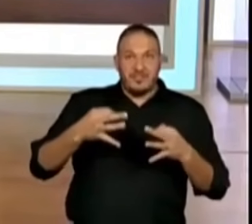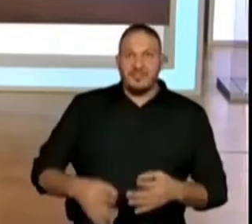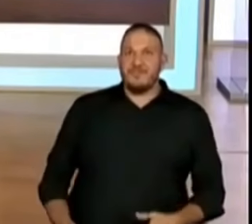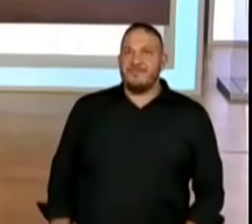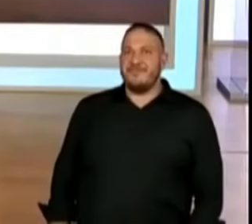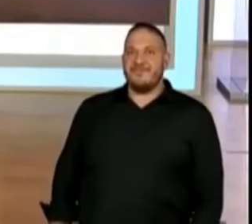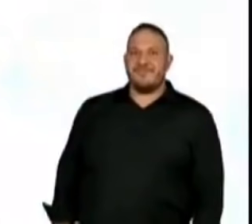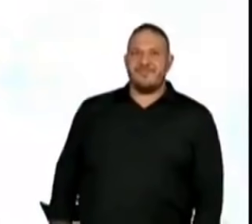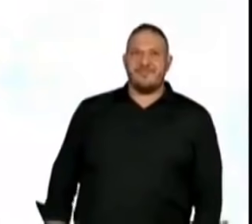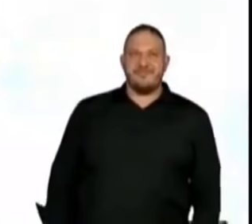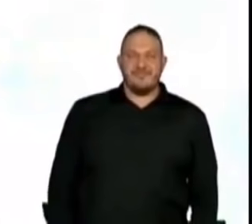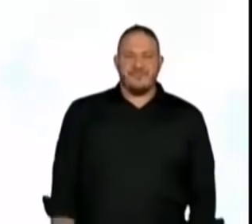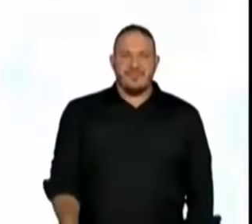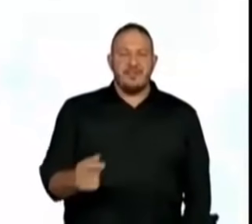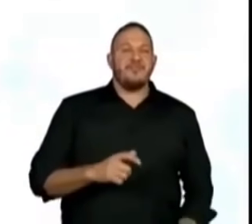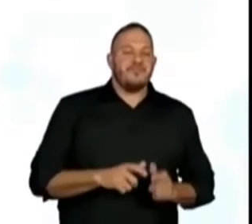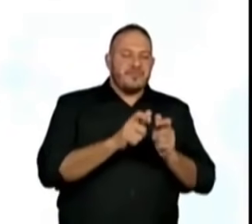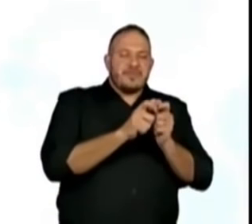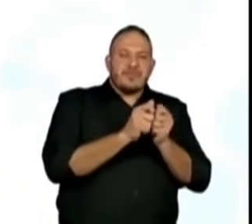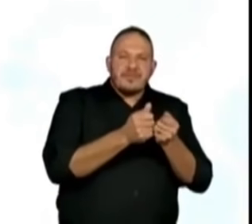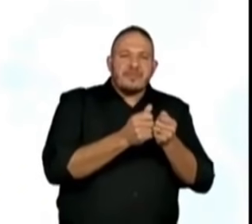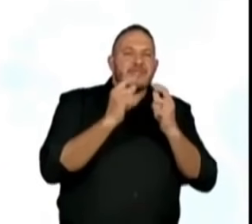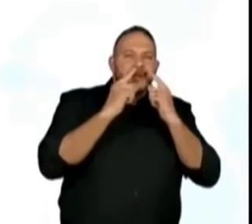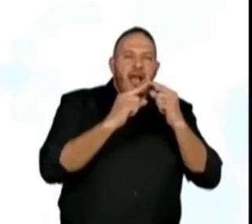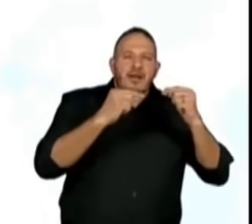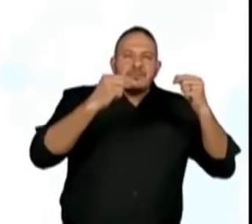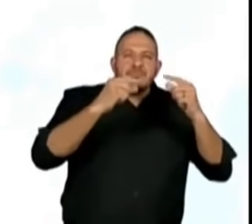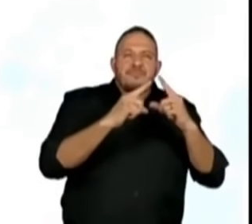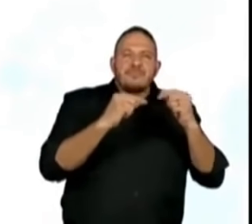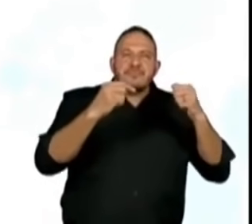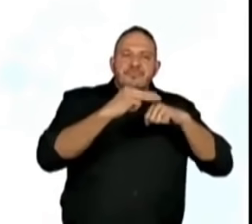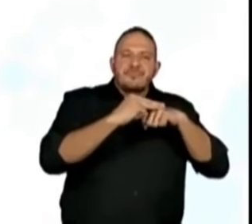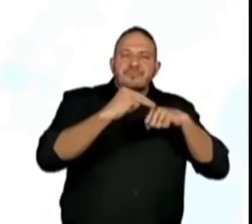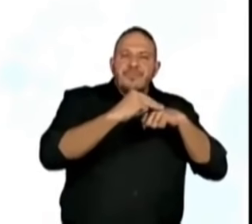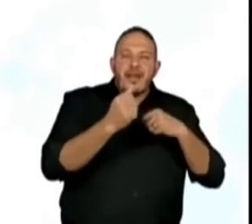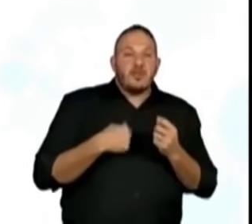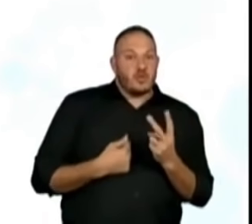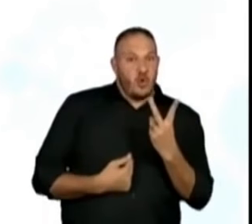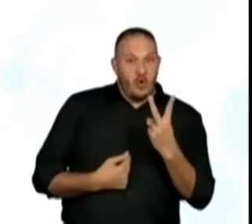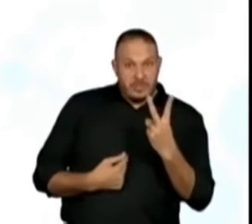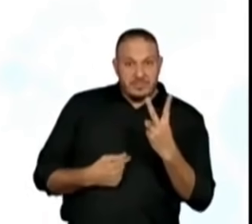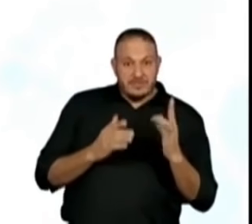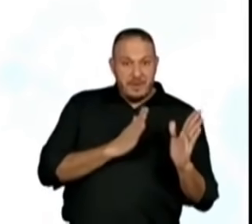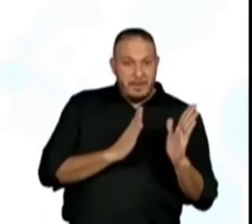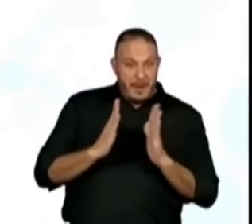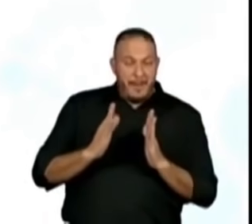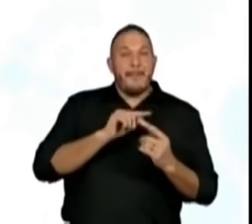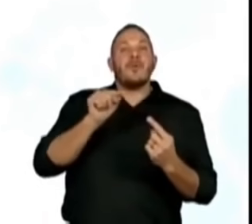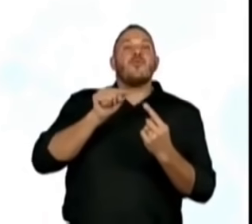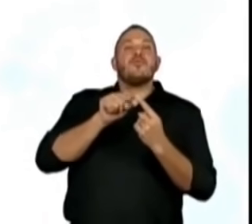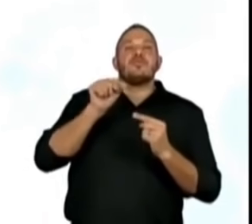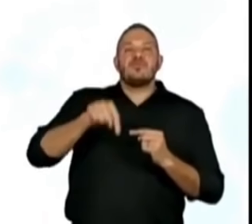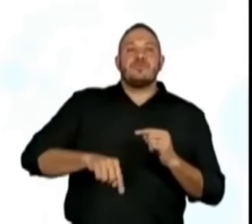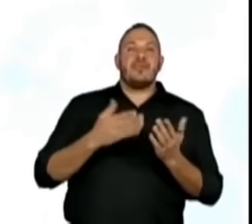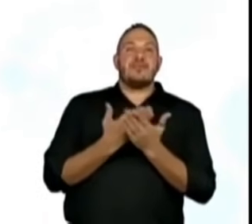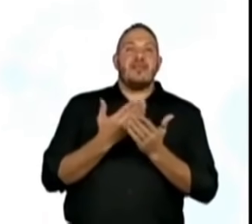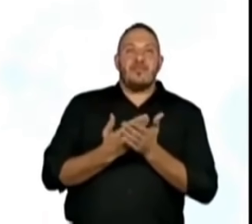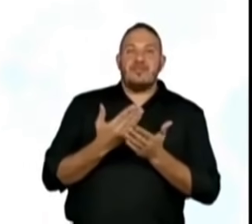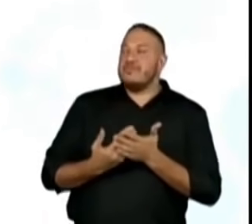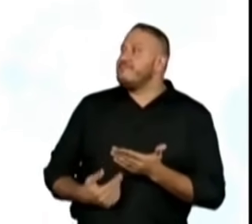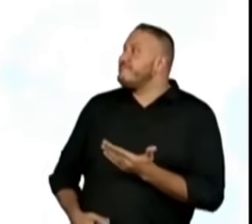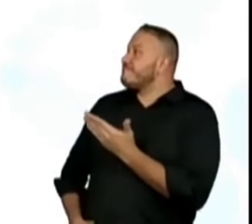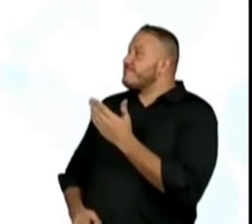pessoal. Então, Castanhas, Nozes e Amêndoas, parte 2. O objetivo dessa aula